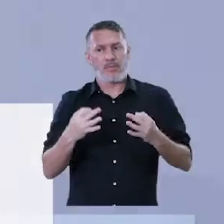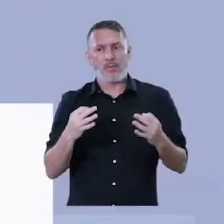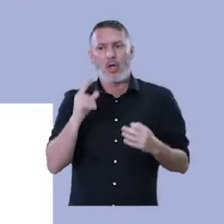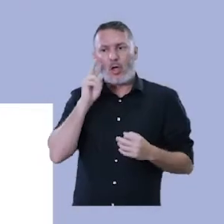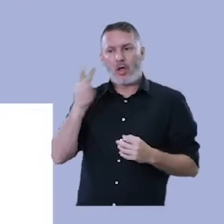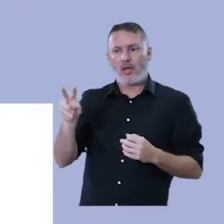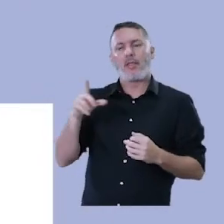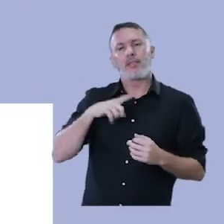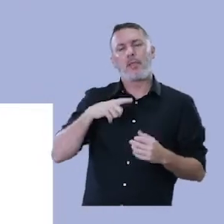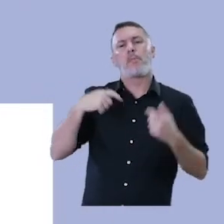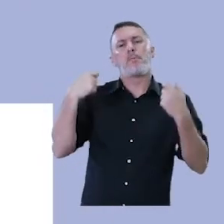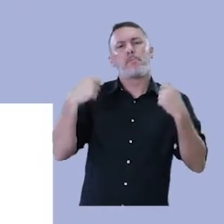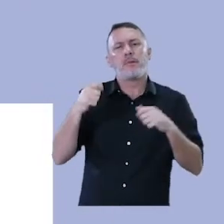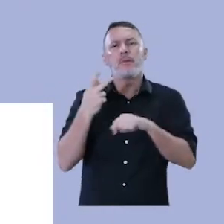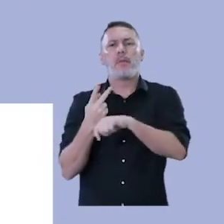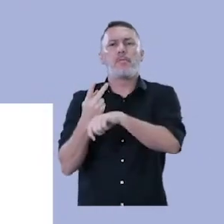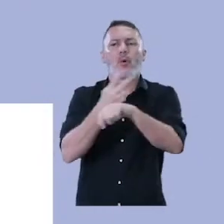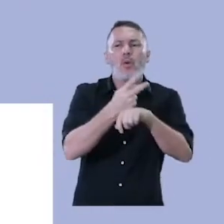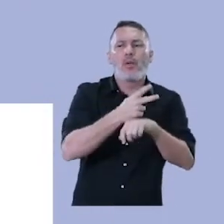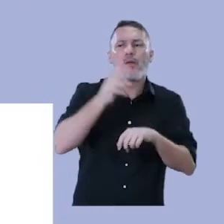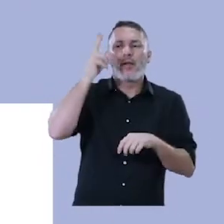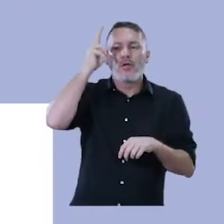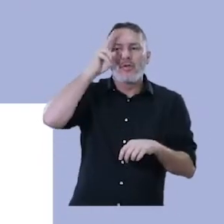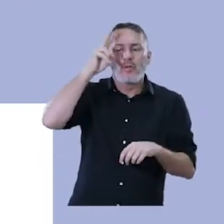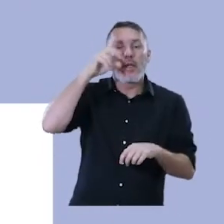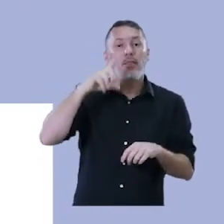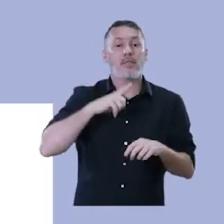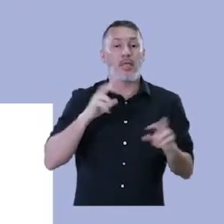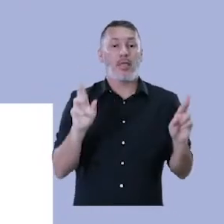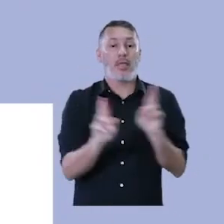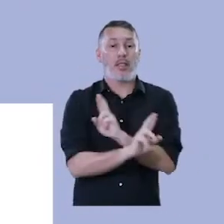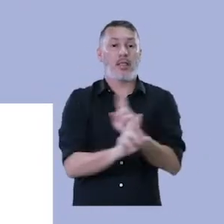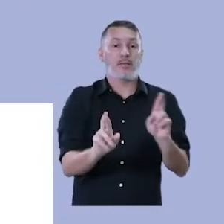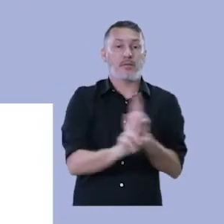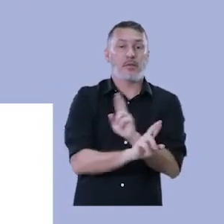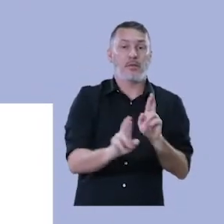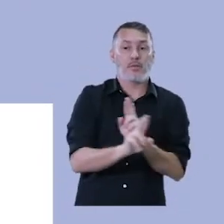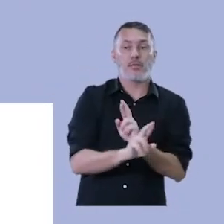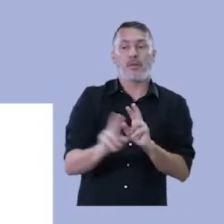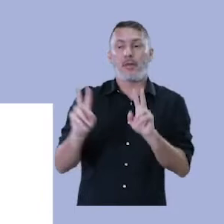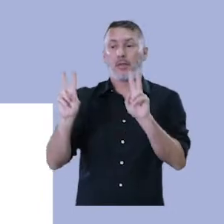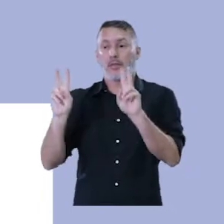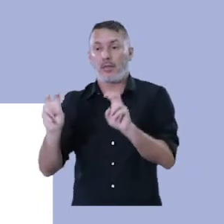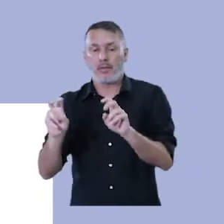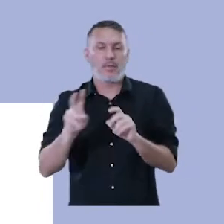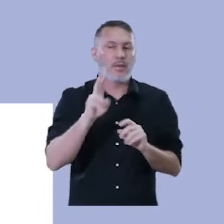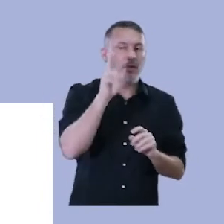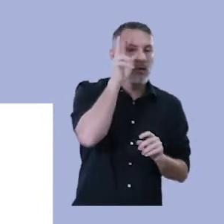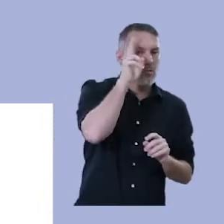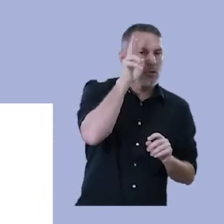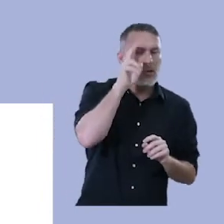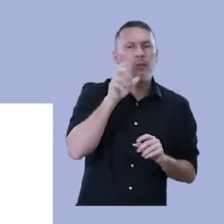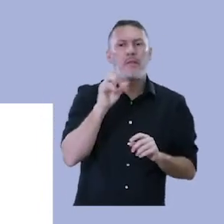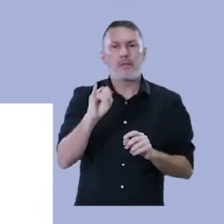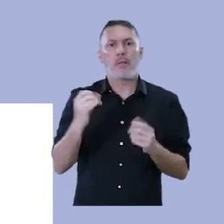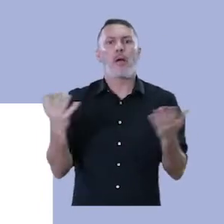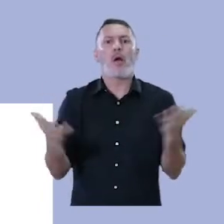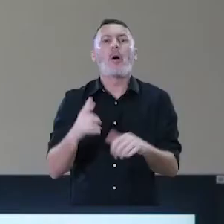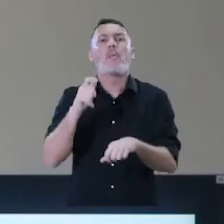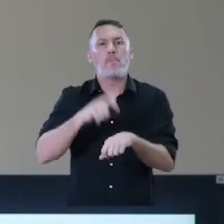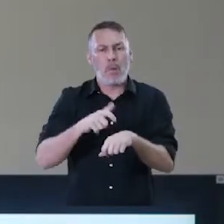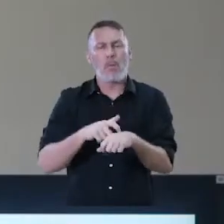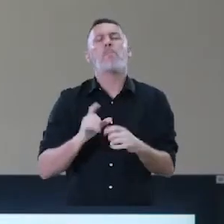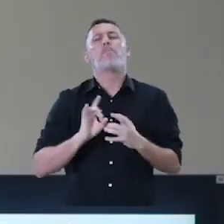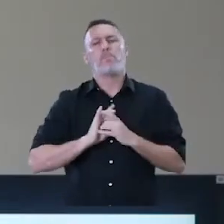Perfeito, por quê? Deve-se procurar na história uma relação direta com o tema proposto. ainda que esse seja